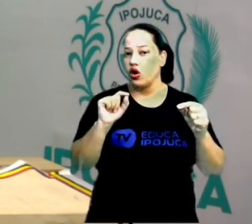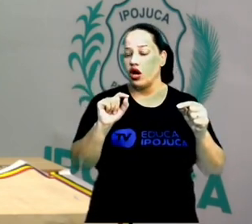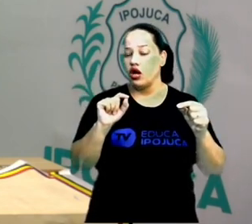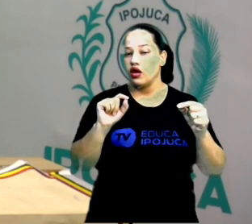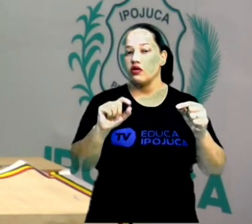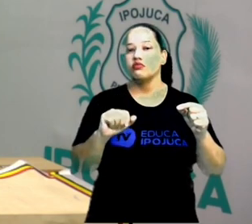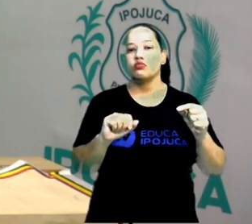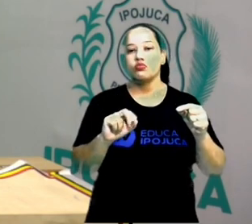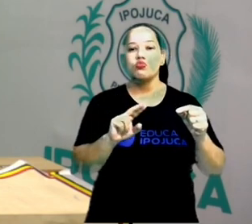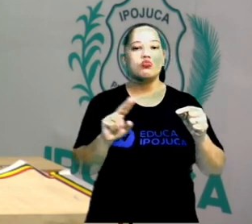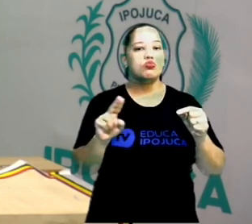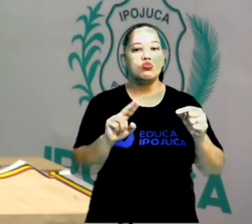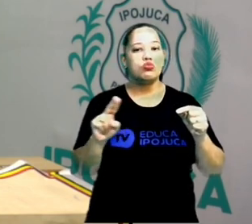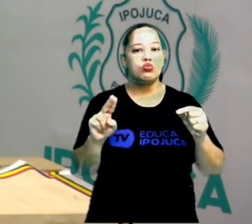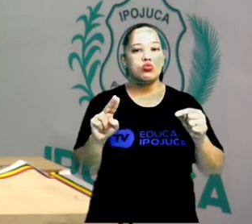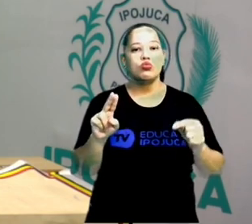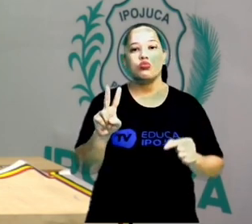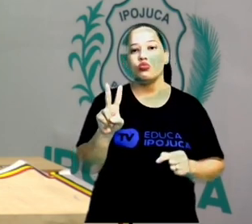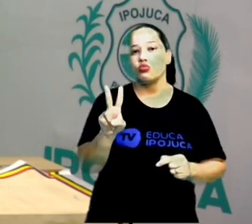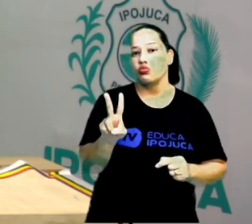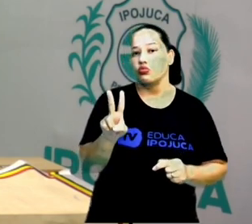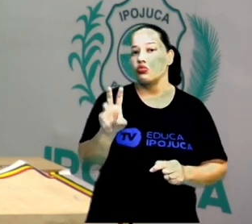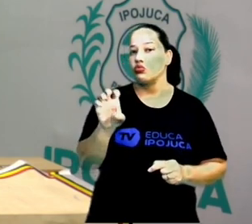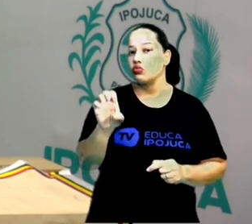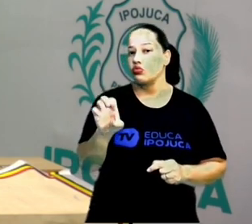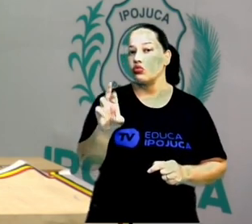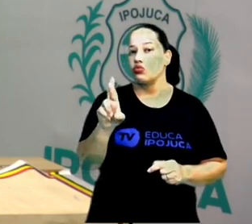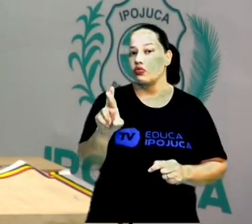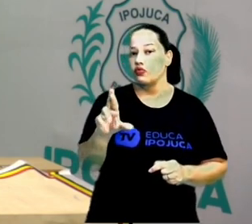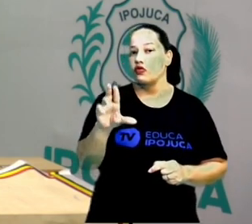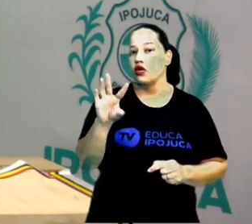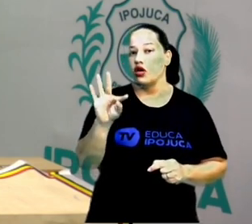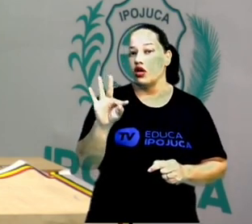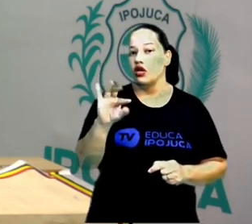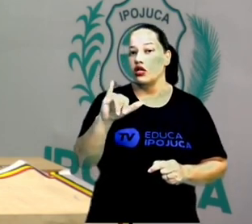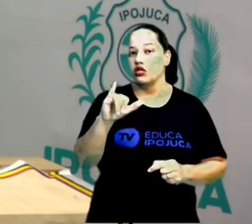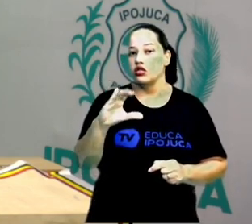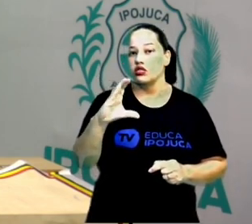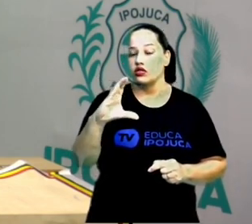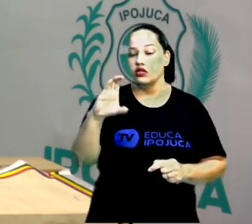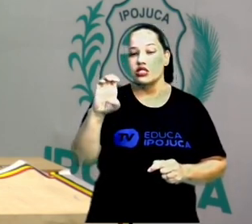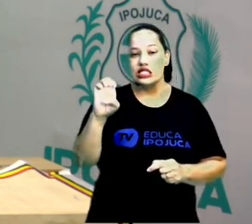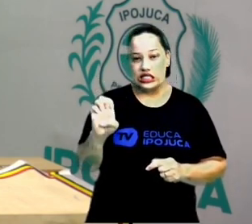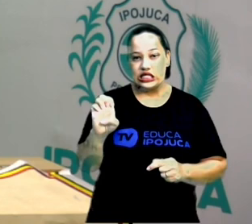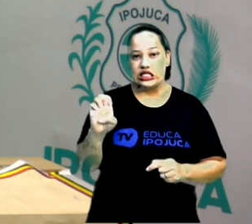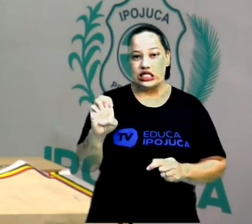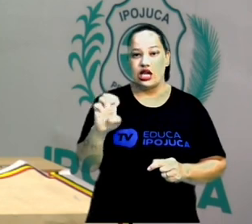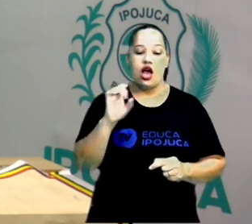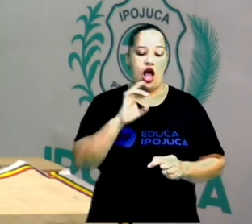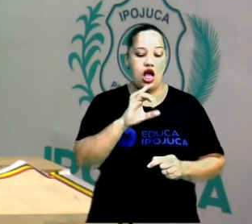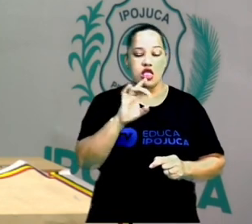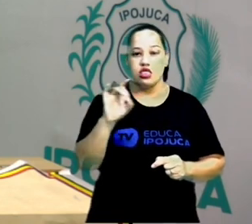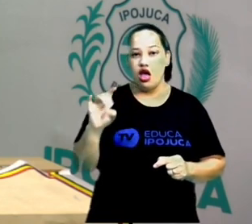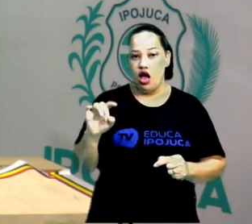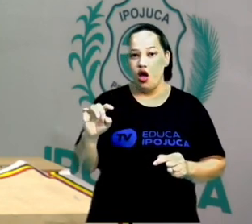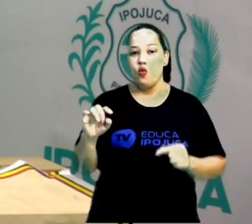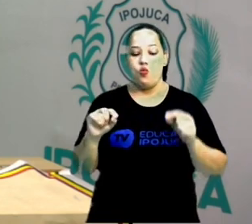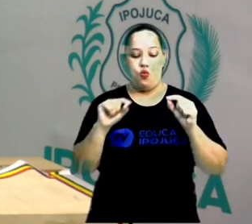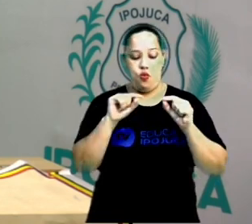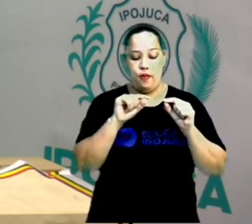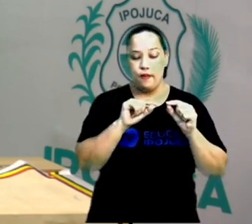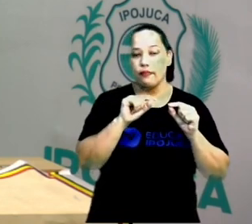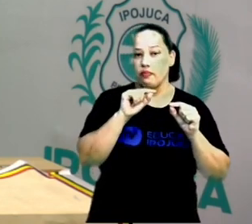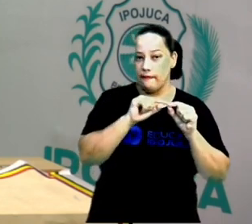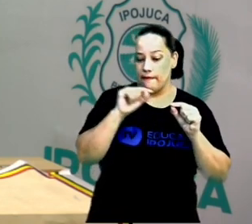é denominado de o vértice. Então, é cada ponto que liga,